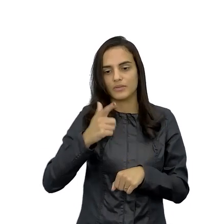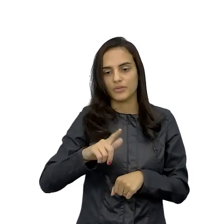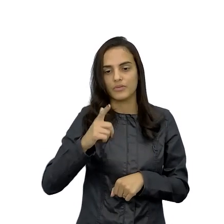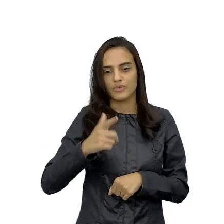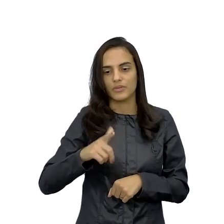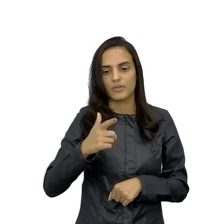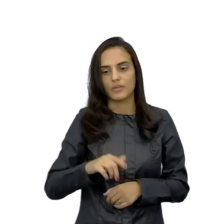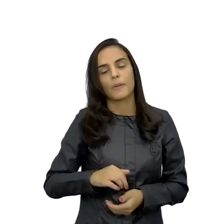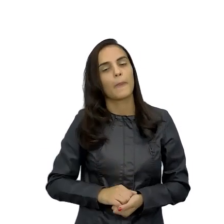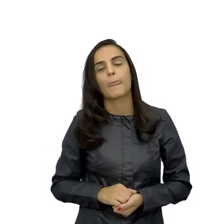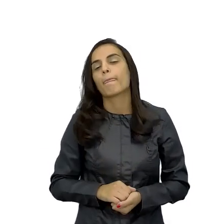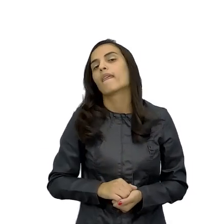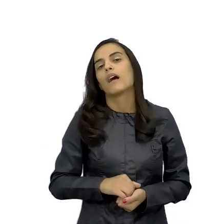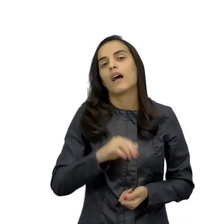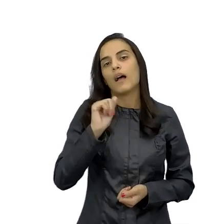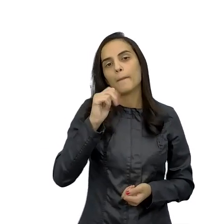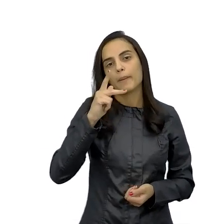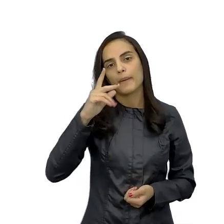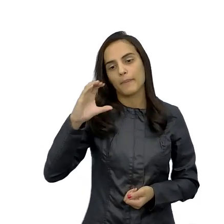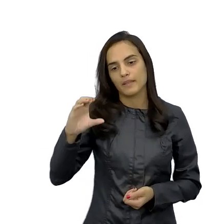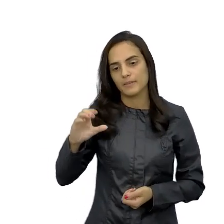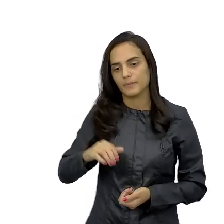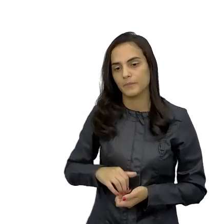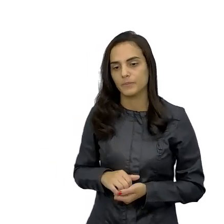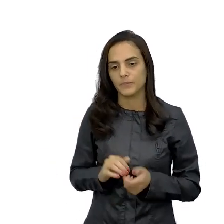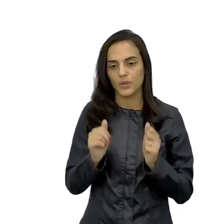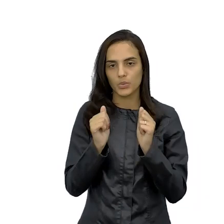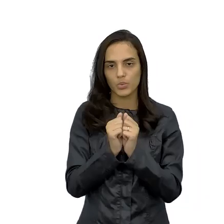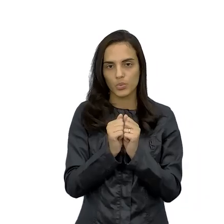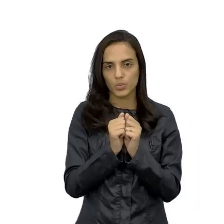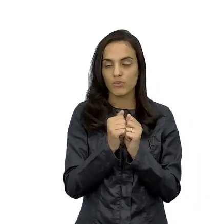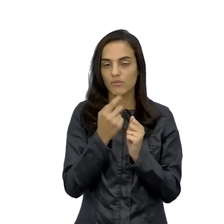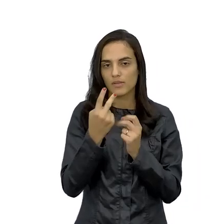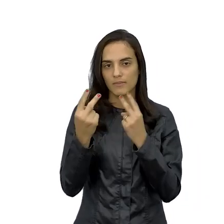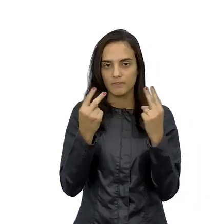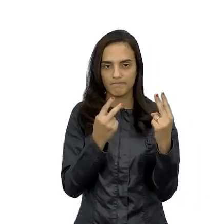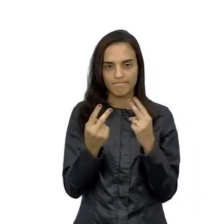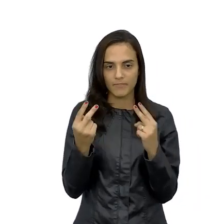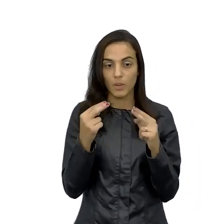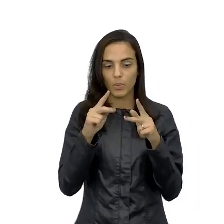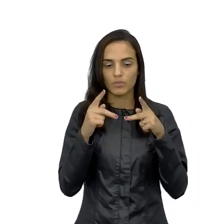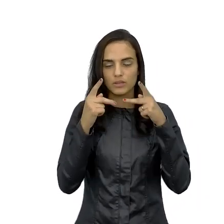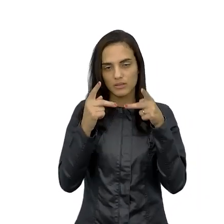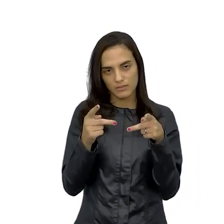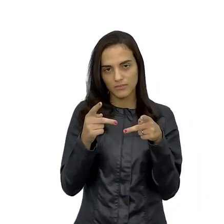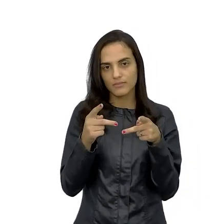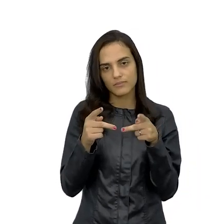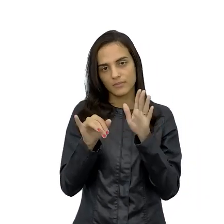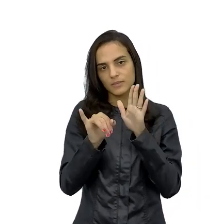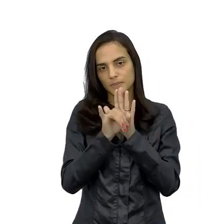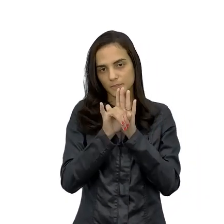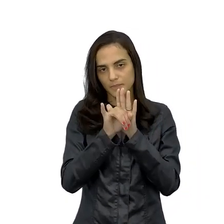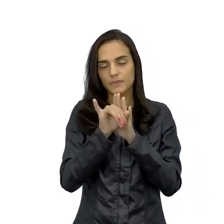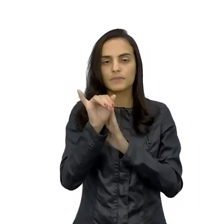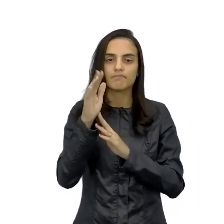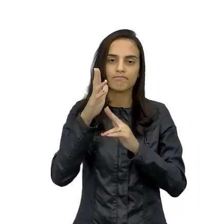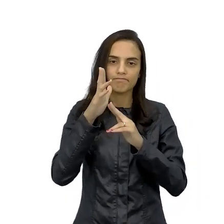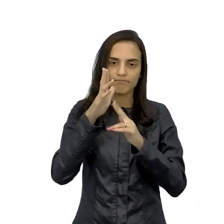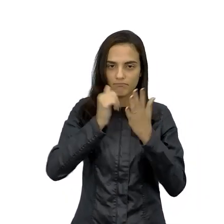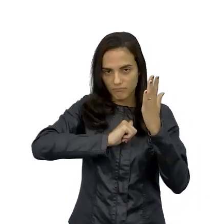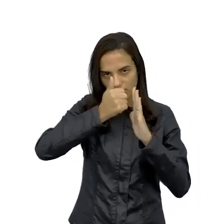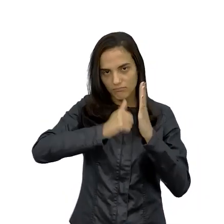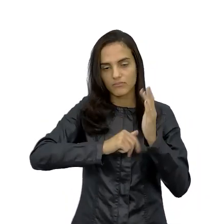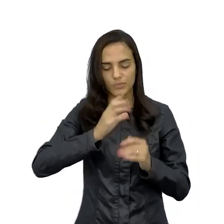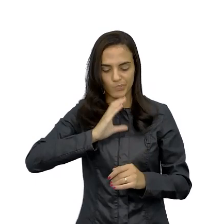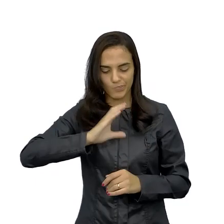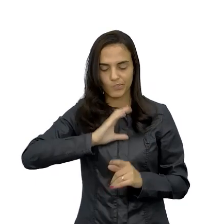ali na TPC, junto com seus pares, o link da matriz de avaliação, tanto de língua